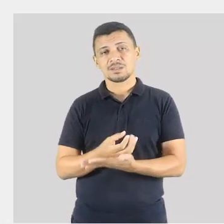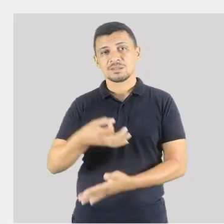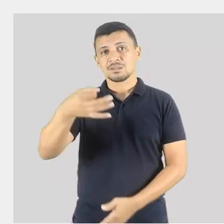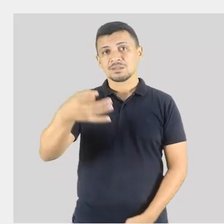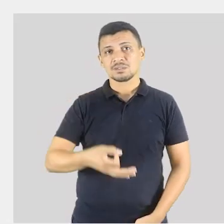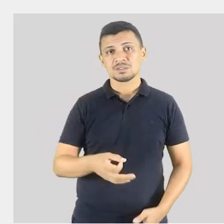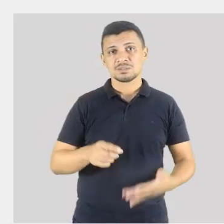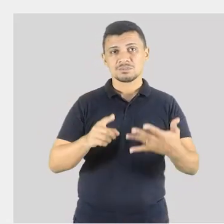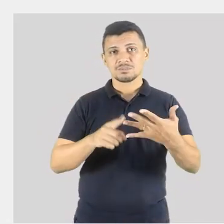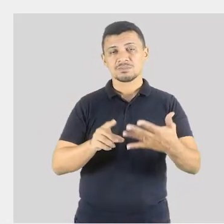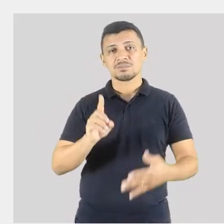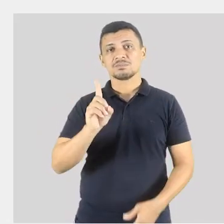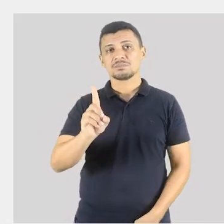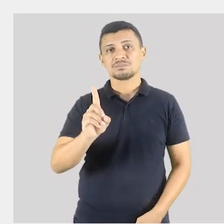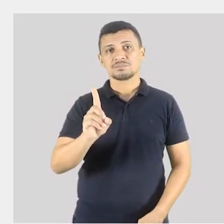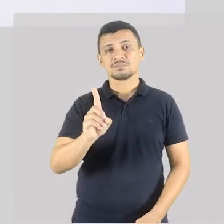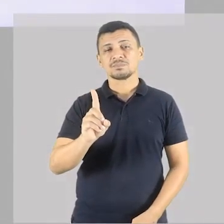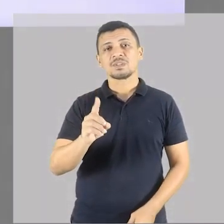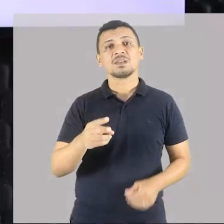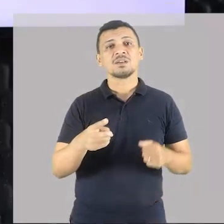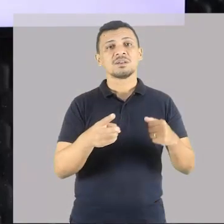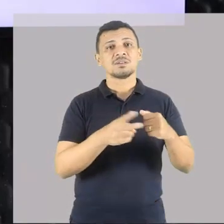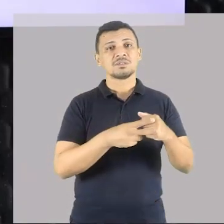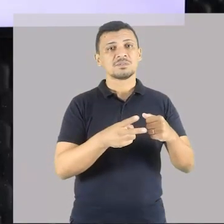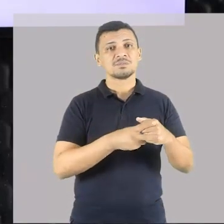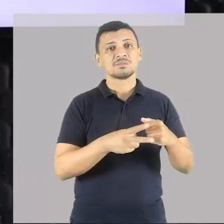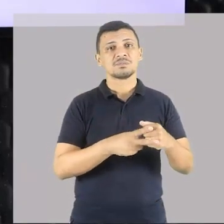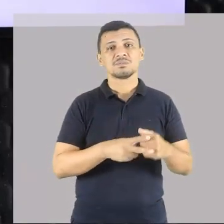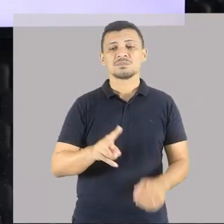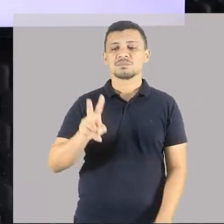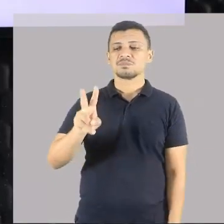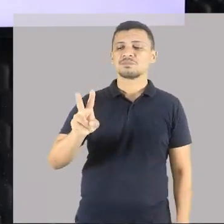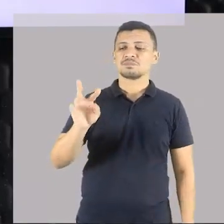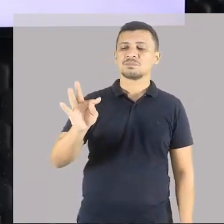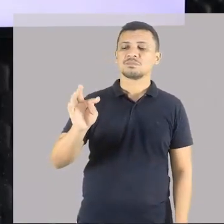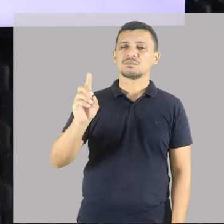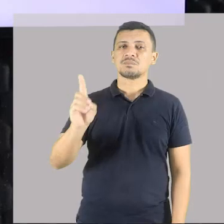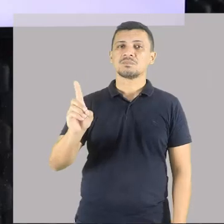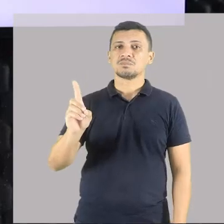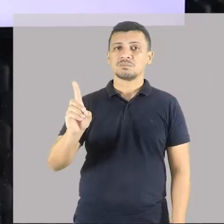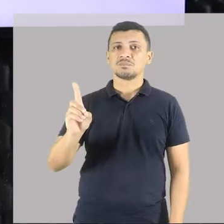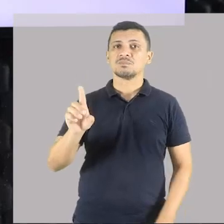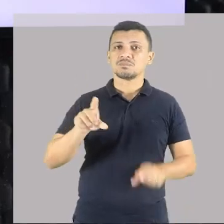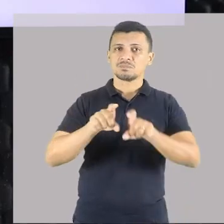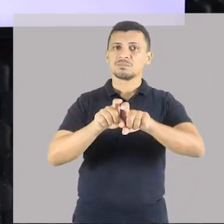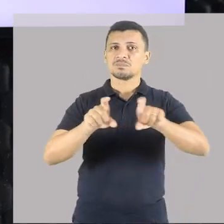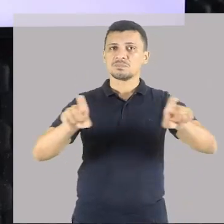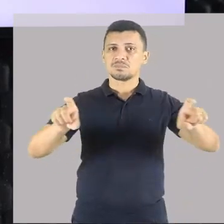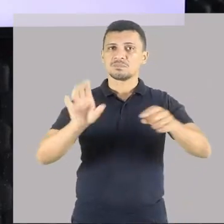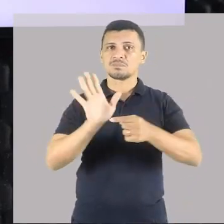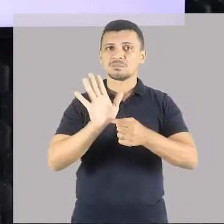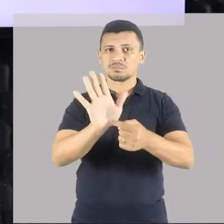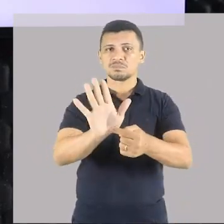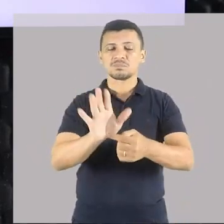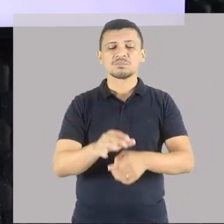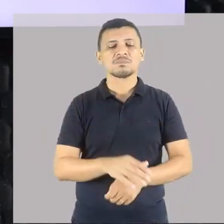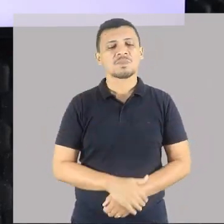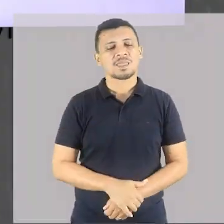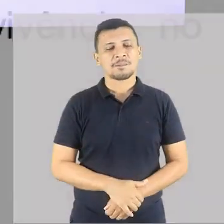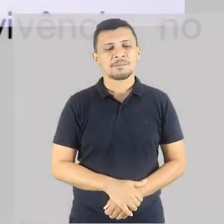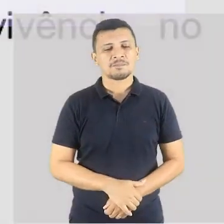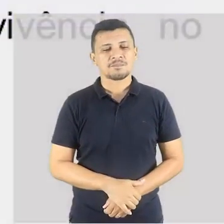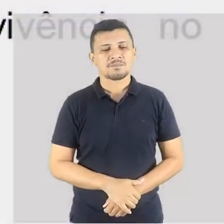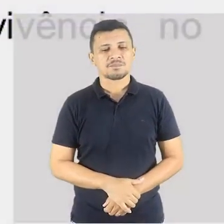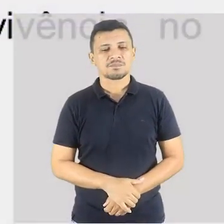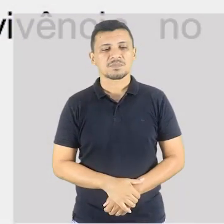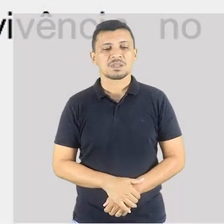dado, representando aí o verbo transitivo direto apresentado na oração, tá?